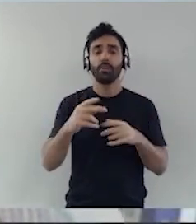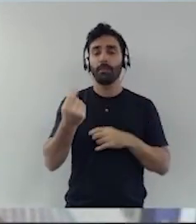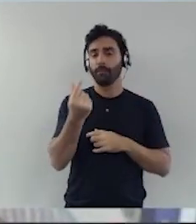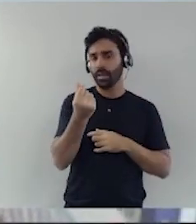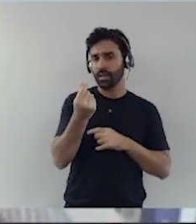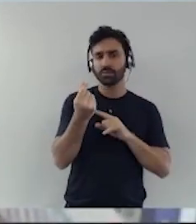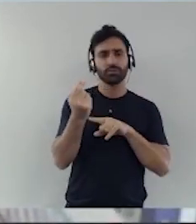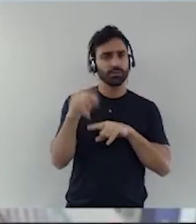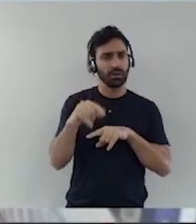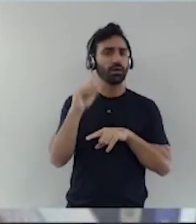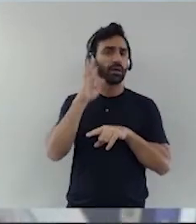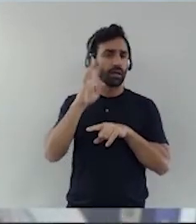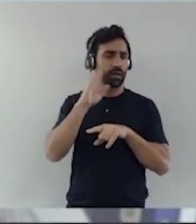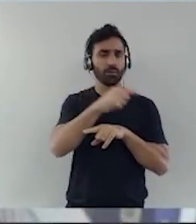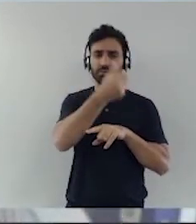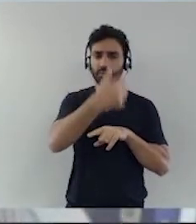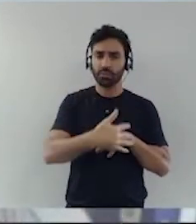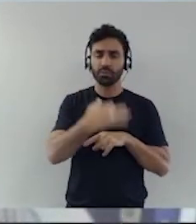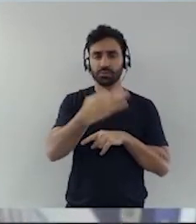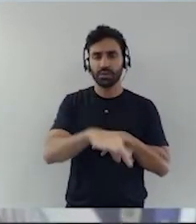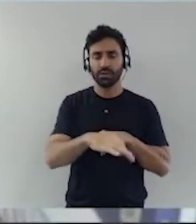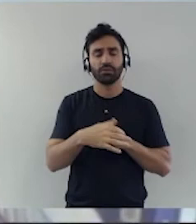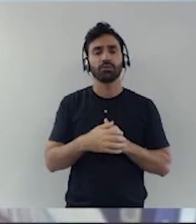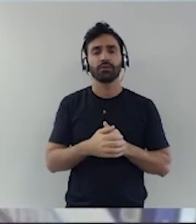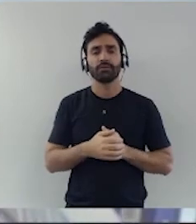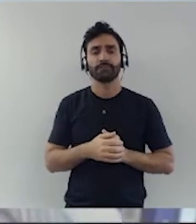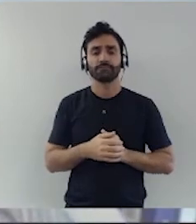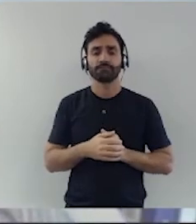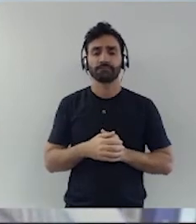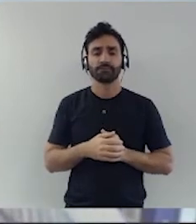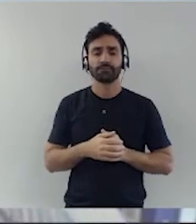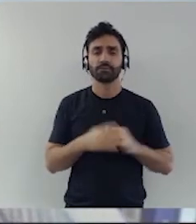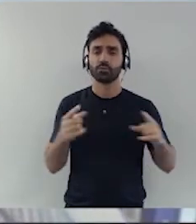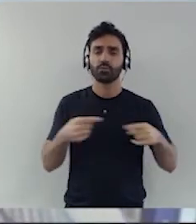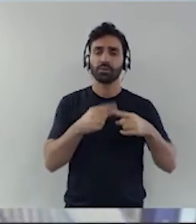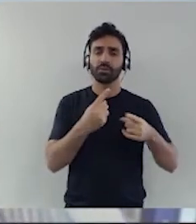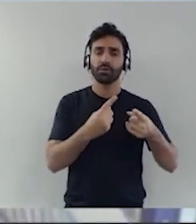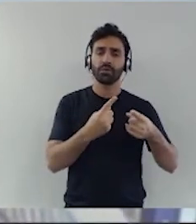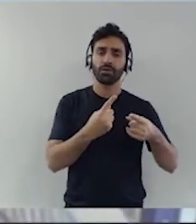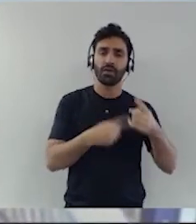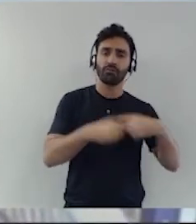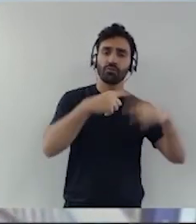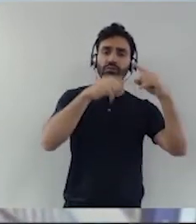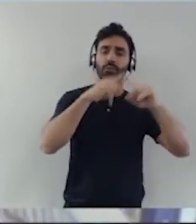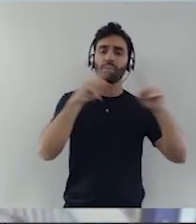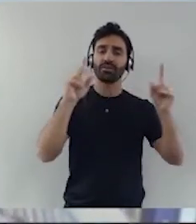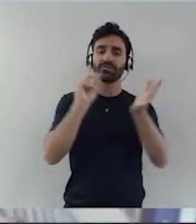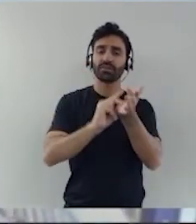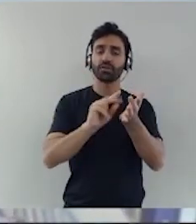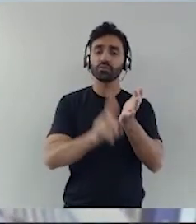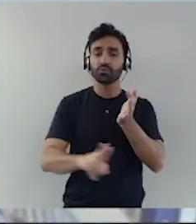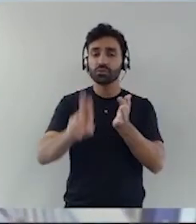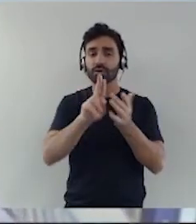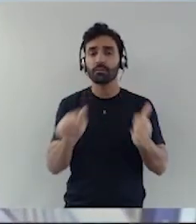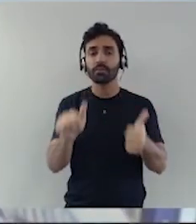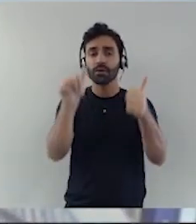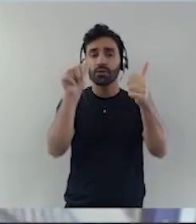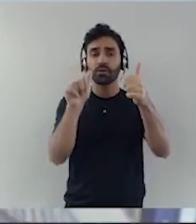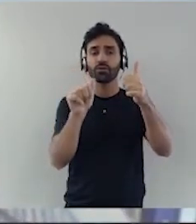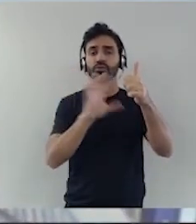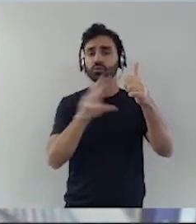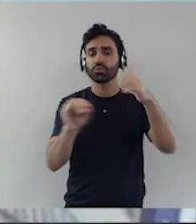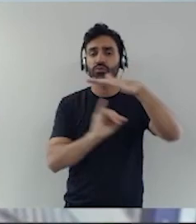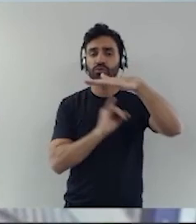interessante, o que ele coloca em termos de evoluir, mas usar melhor, né, esses institutos, e